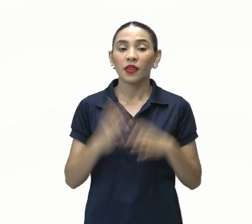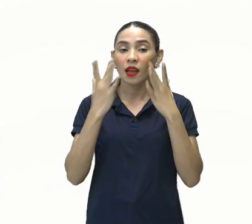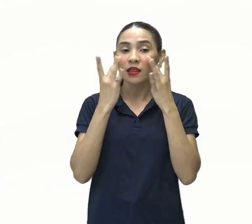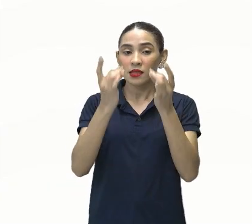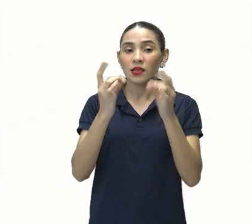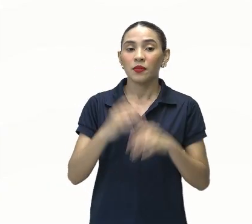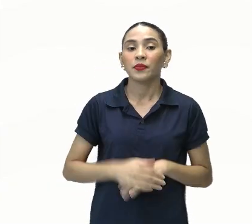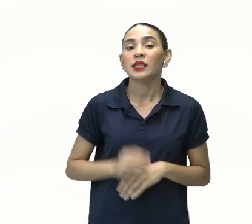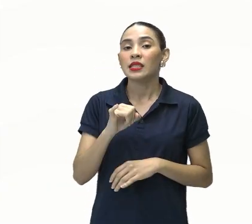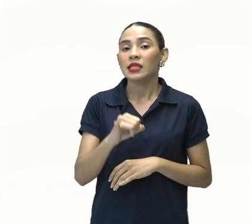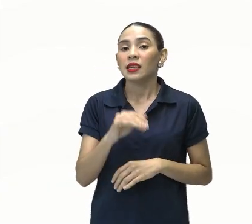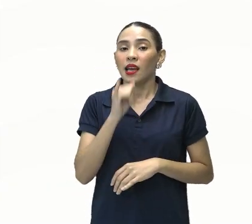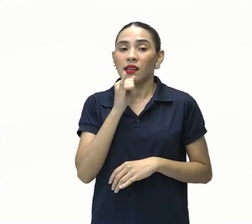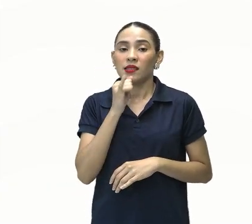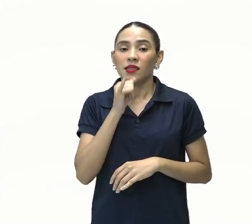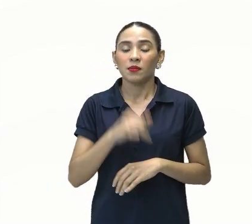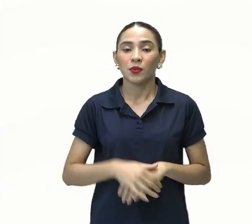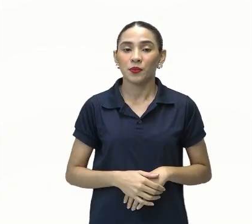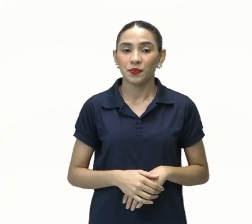observe que se eu pegar